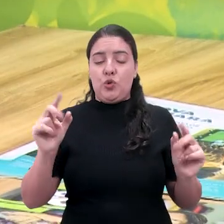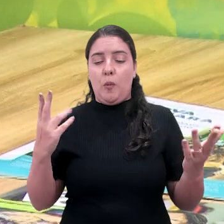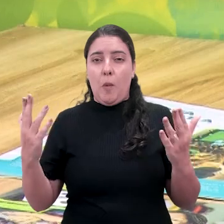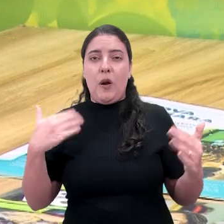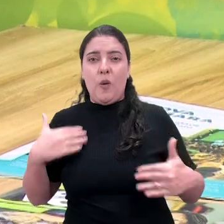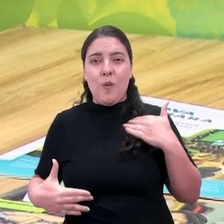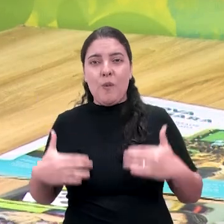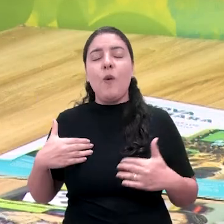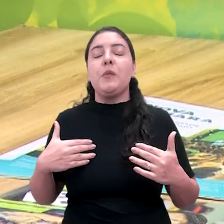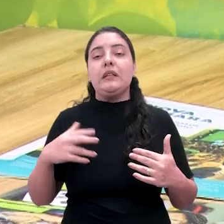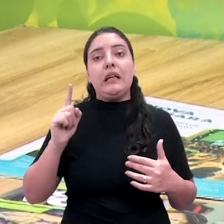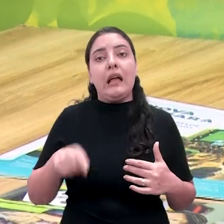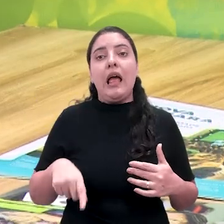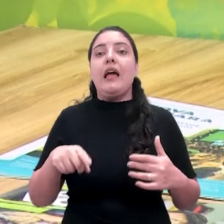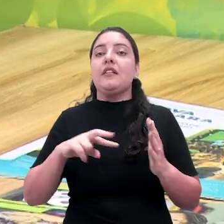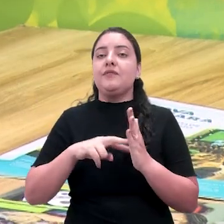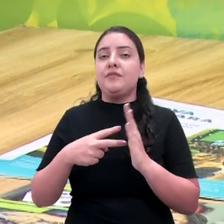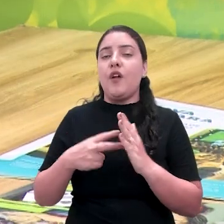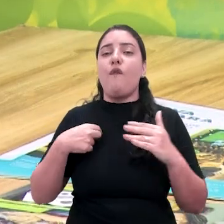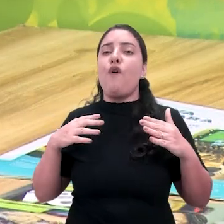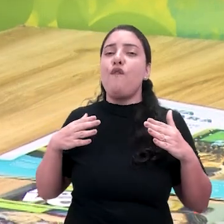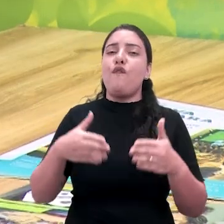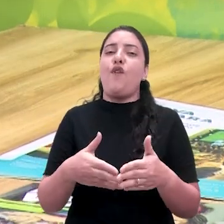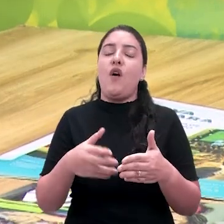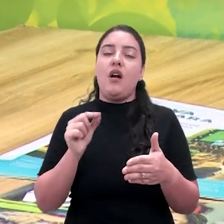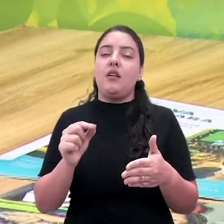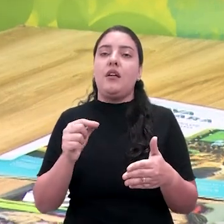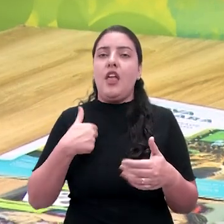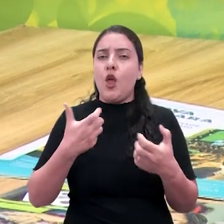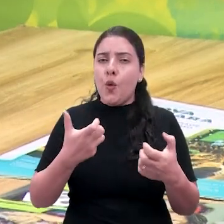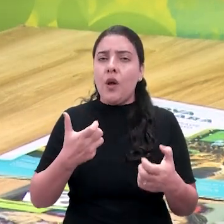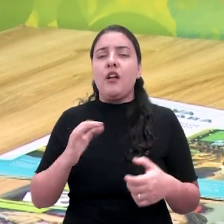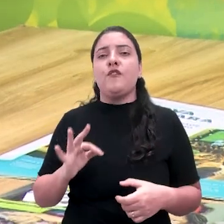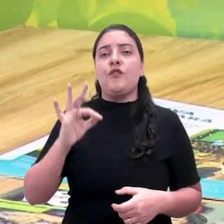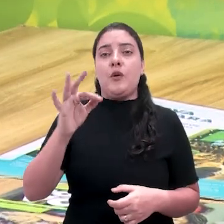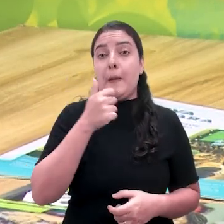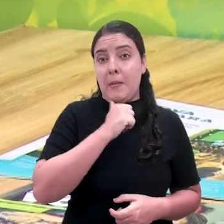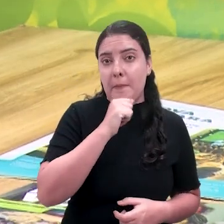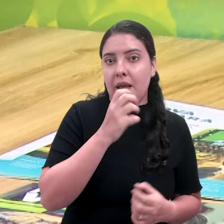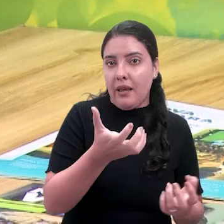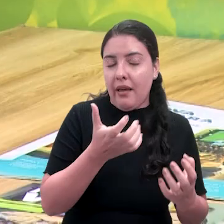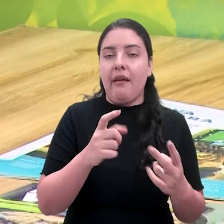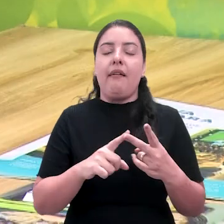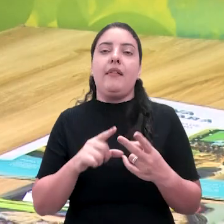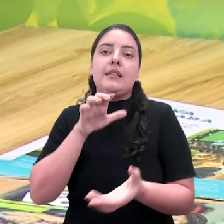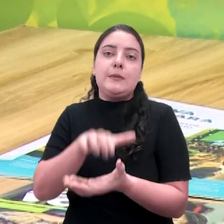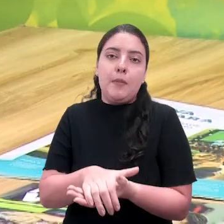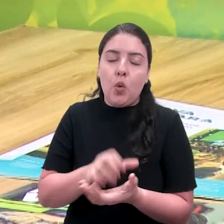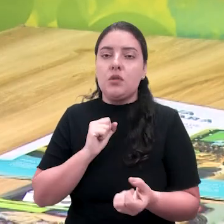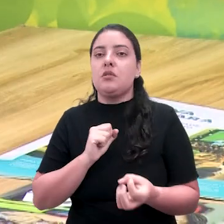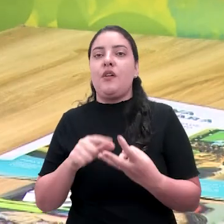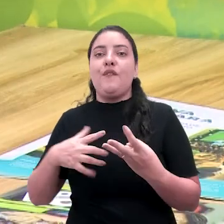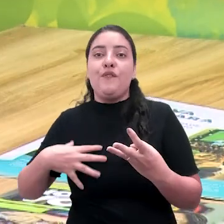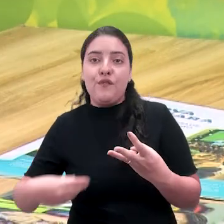eu acho que foi muito isso, assim, eu vou focar no que eu quero ser, na mãe que eu quero ser, na esposa que eu quero ser,